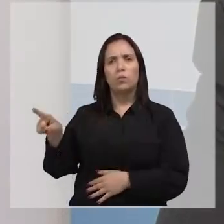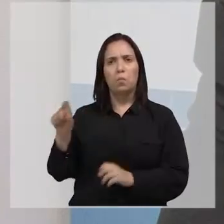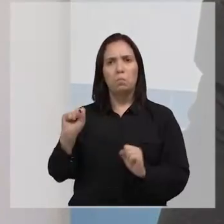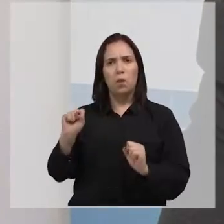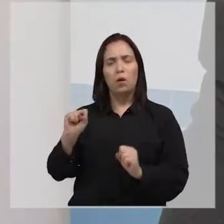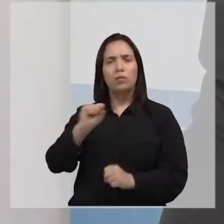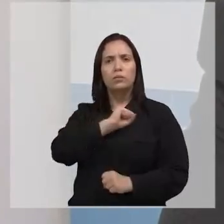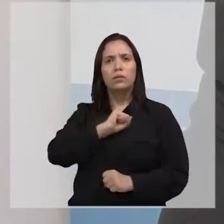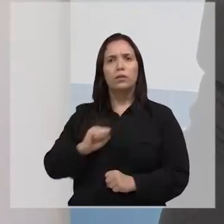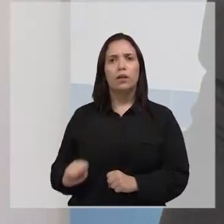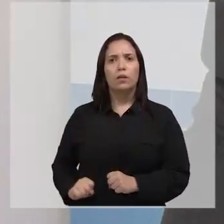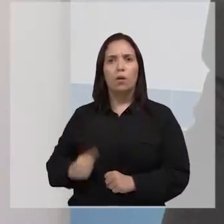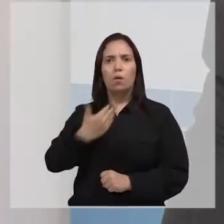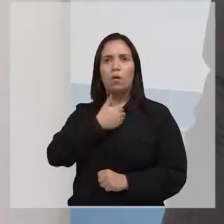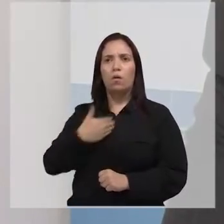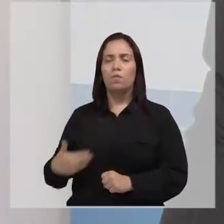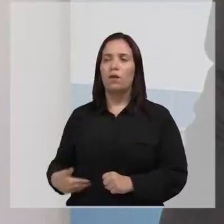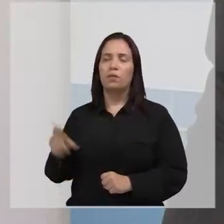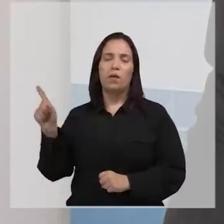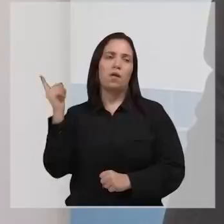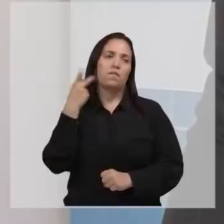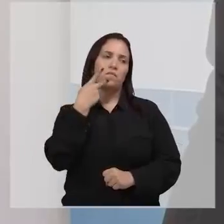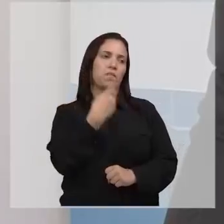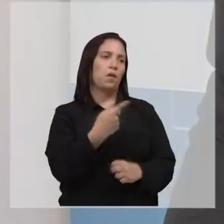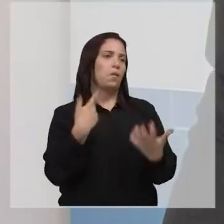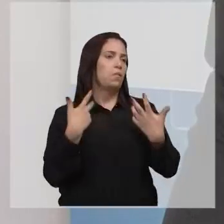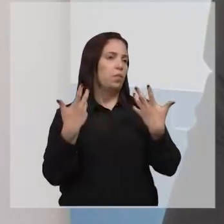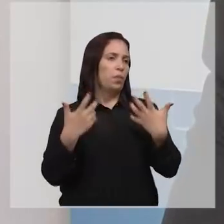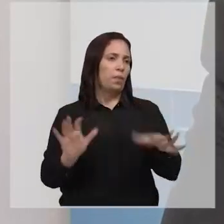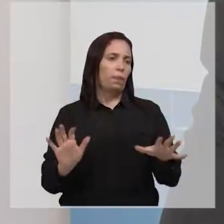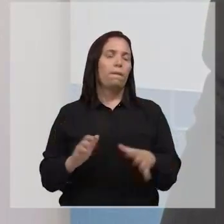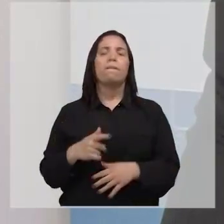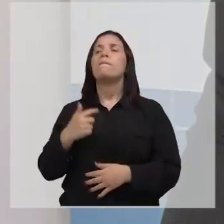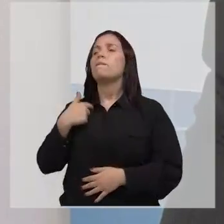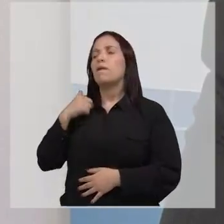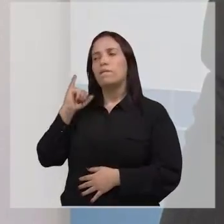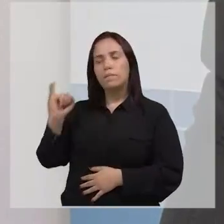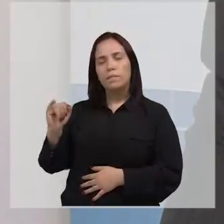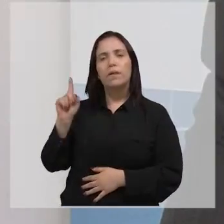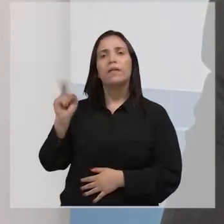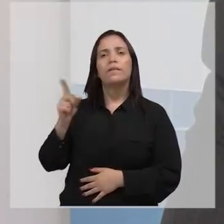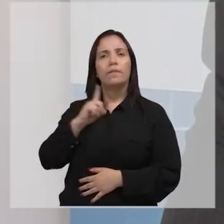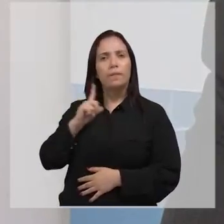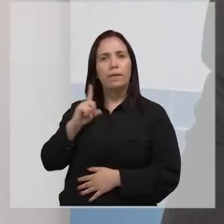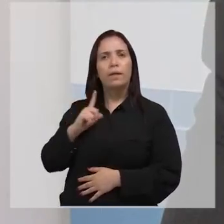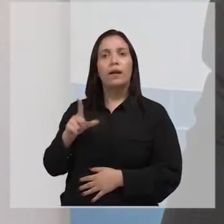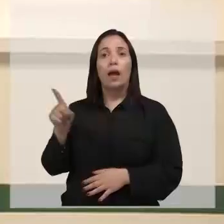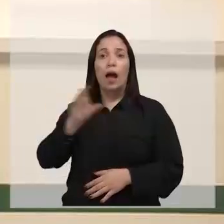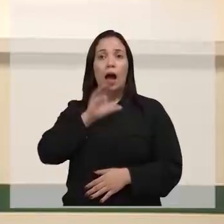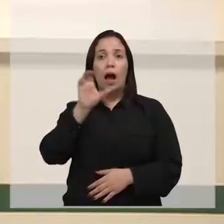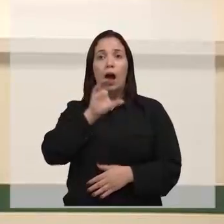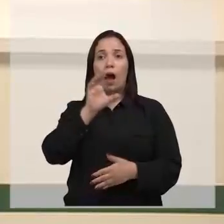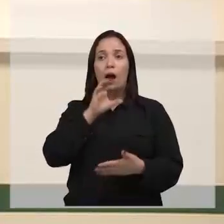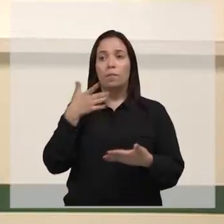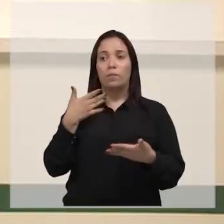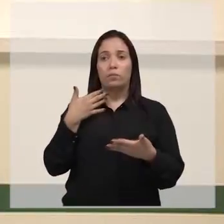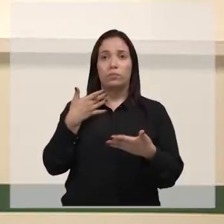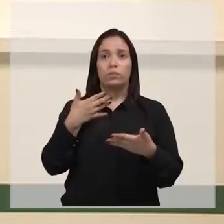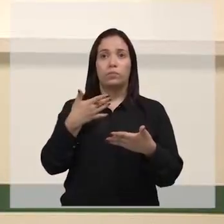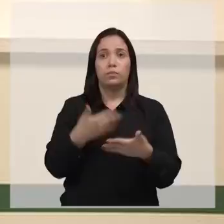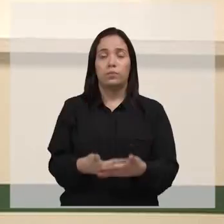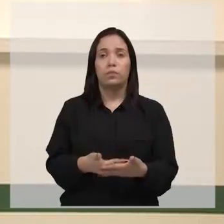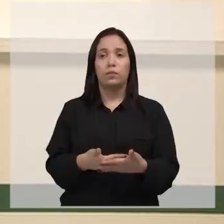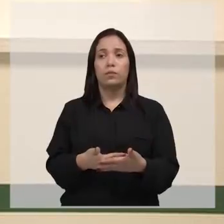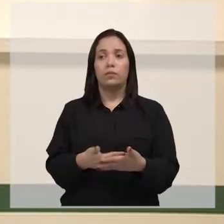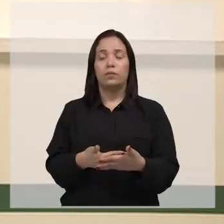pode ser senador, candidato a governador. Não, Carlos, tem isso não. Tem, eu estou dizendo ao senhor que tem. E o evento foi feito às pressas. Pronto, e saiu o